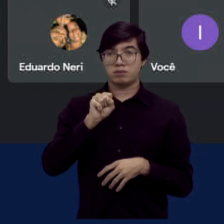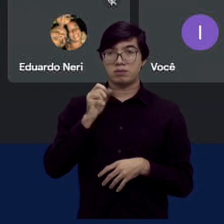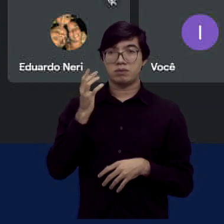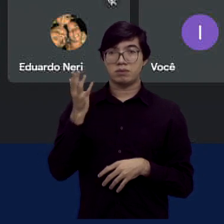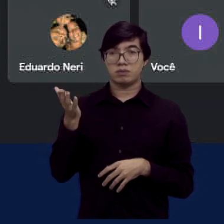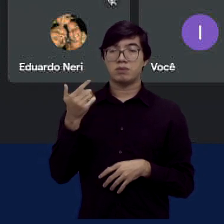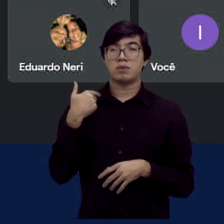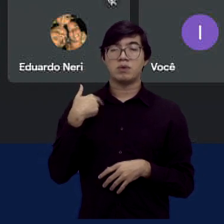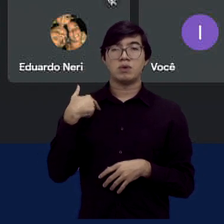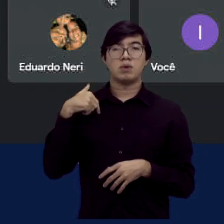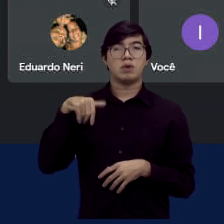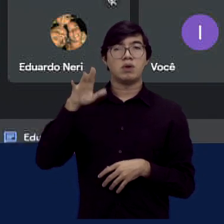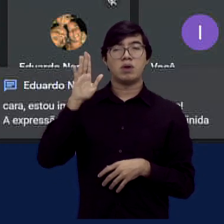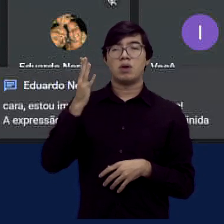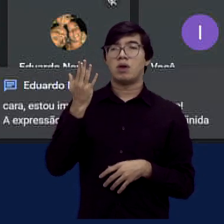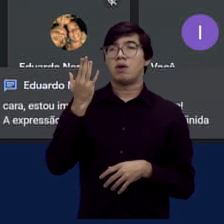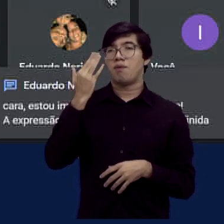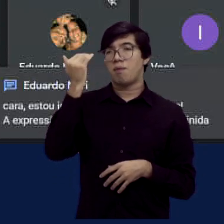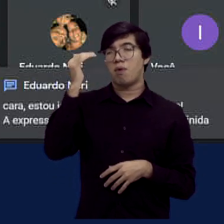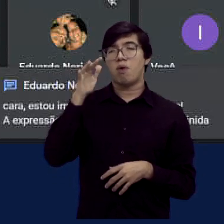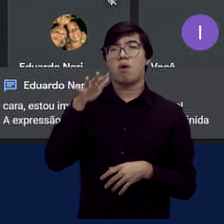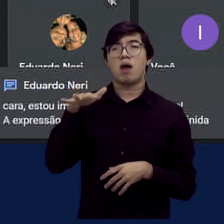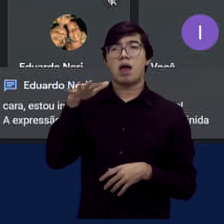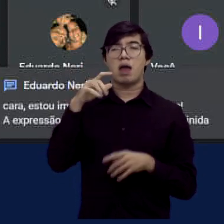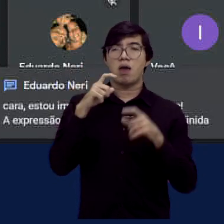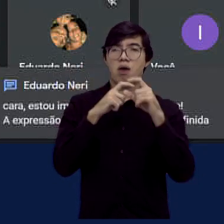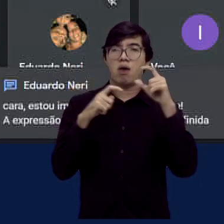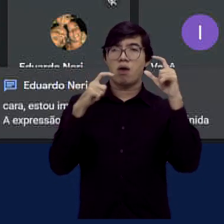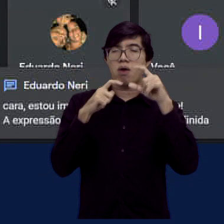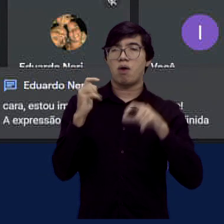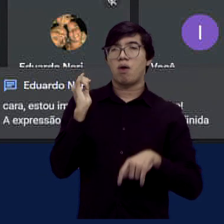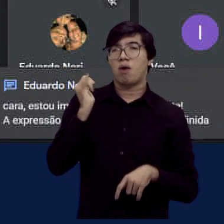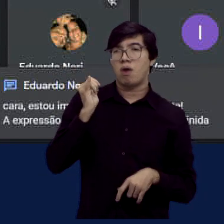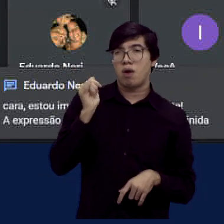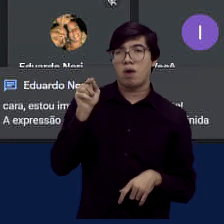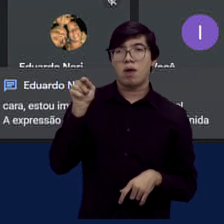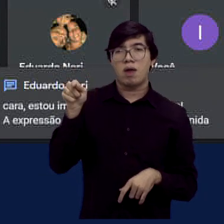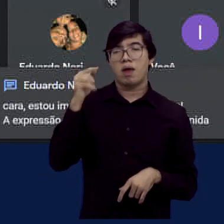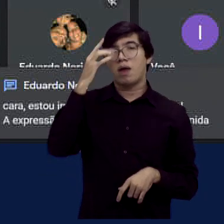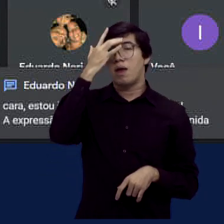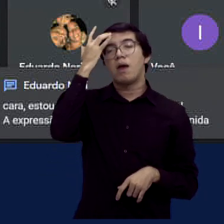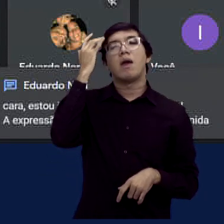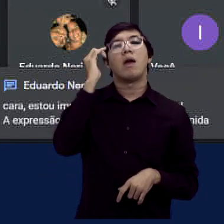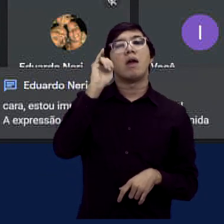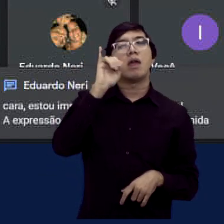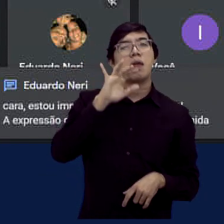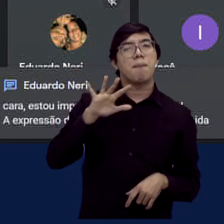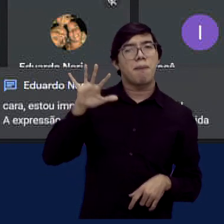sobre histórias em quadrinhos, um livro, inclusive, que vai muito para questionar a semiótica.